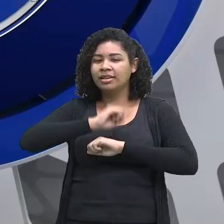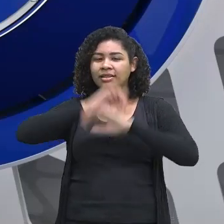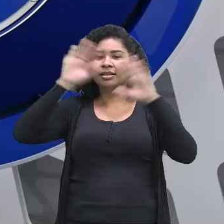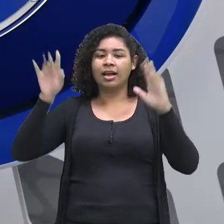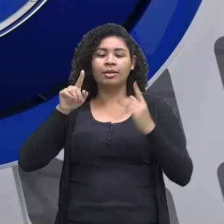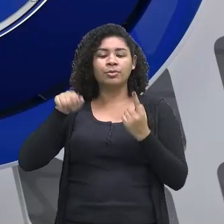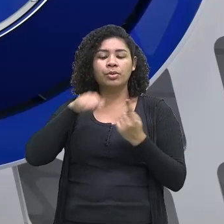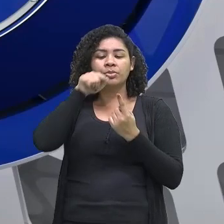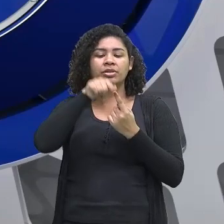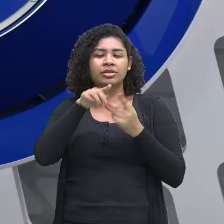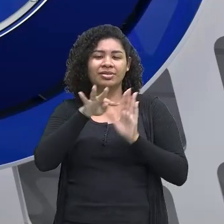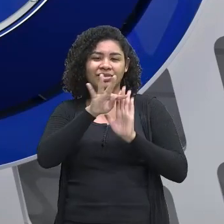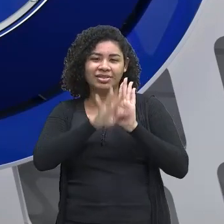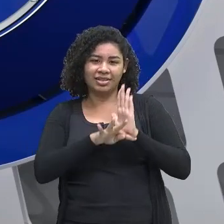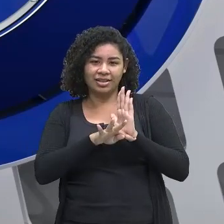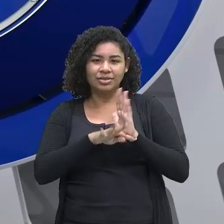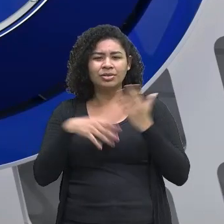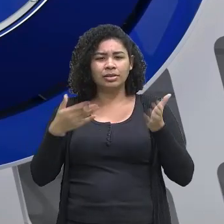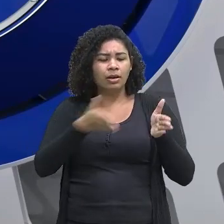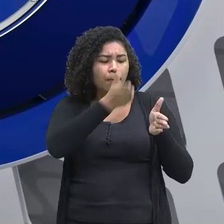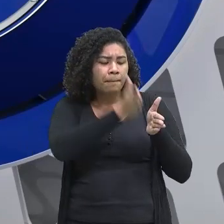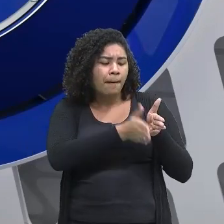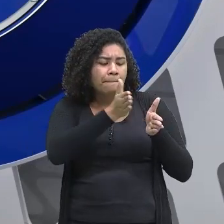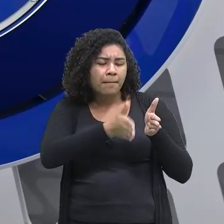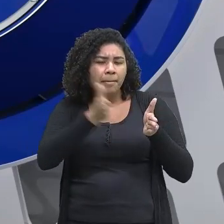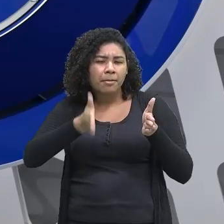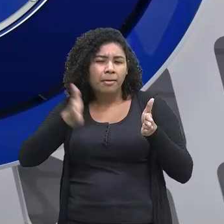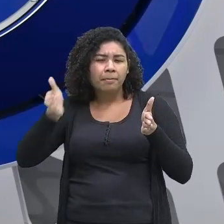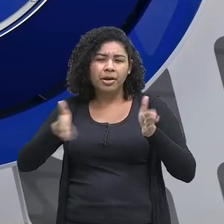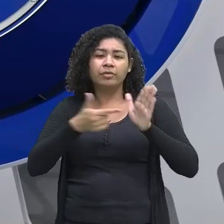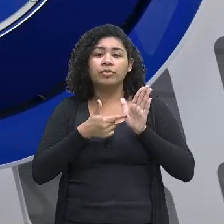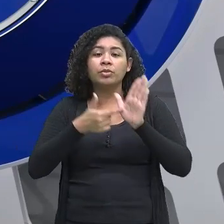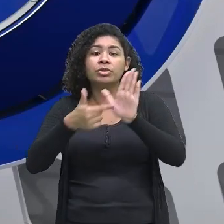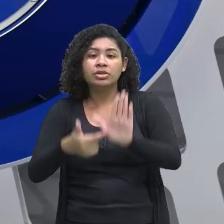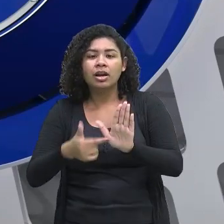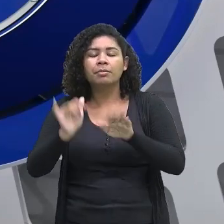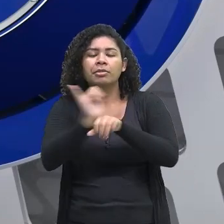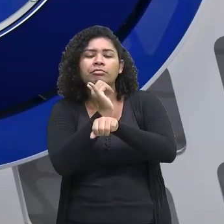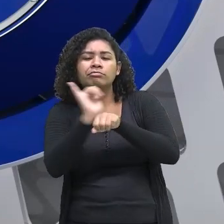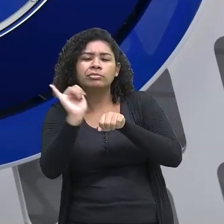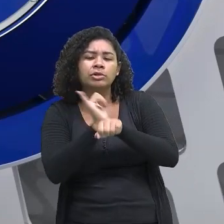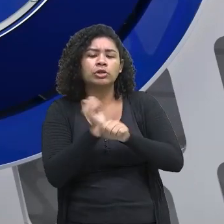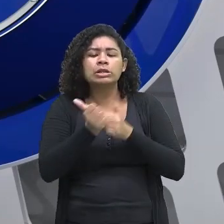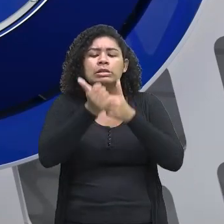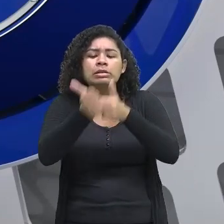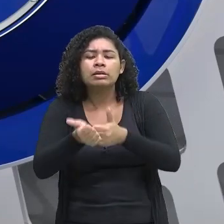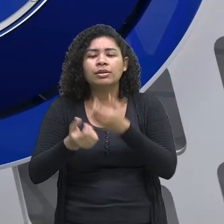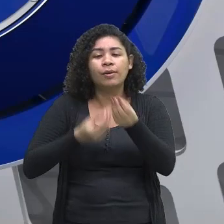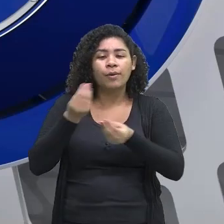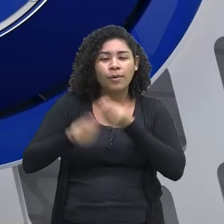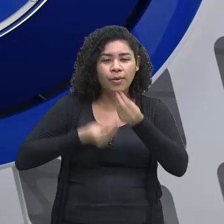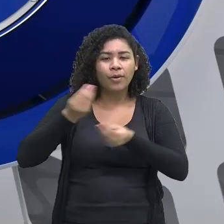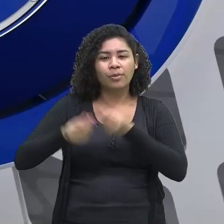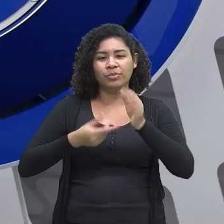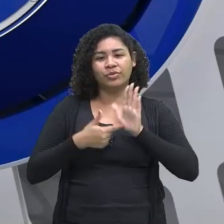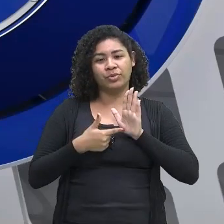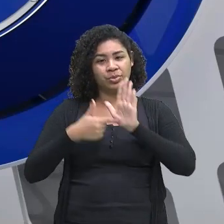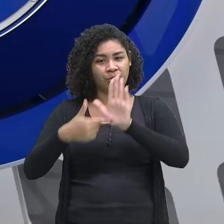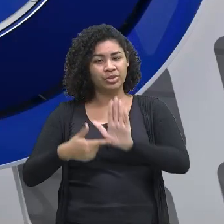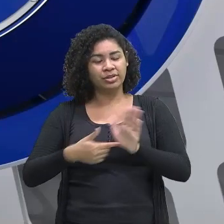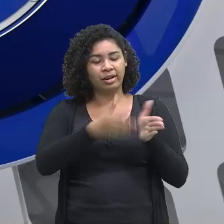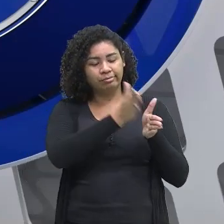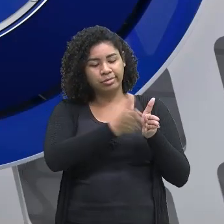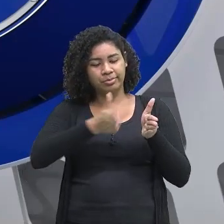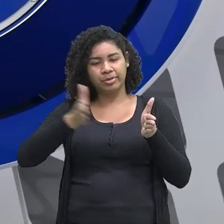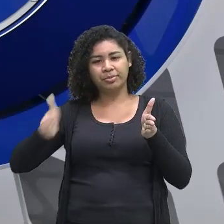texto, tá? Então, nós temos aqui um passo a passo agora sobre as estratégias, né? Sobre a estratégia de leitura